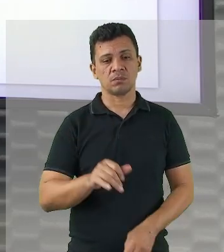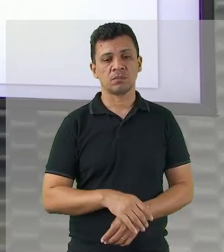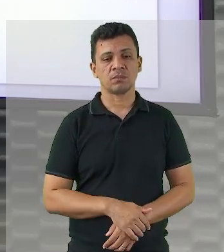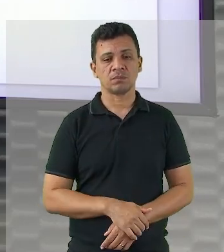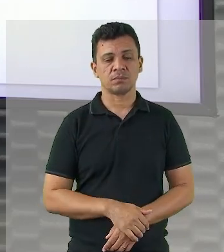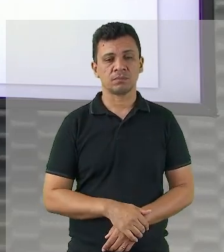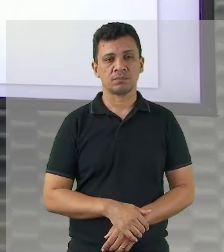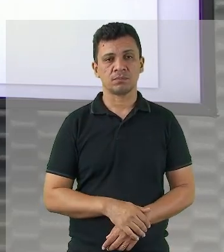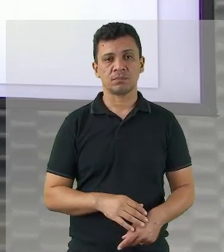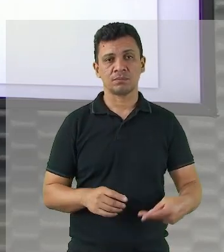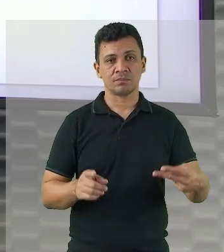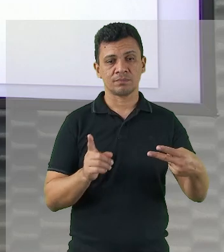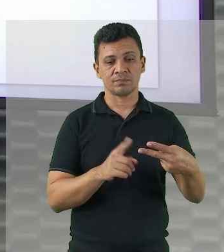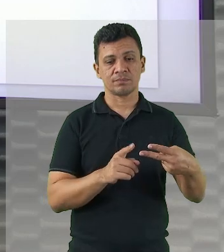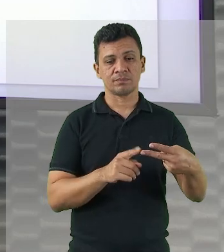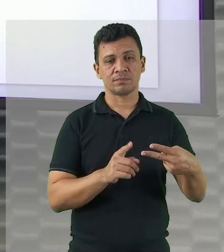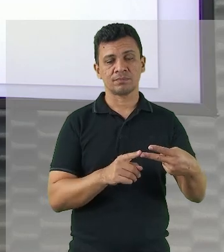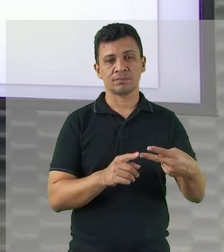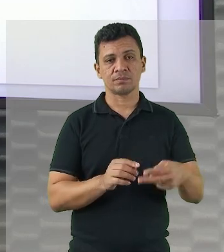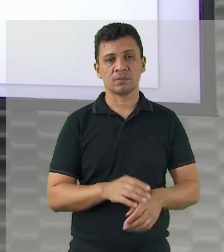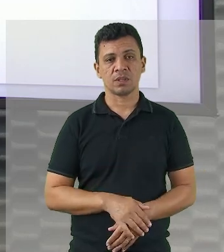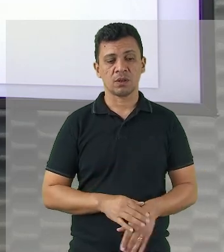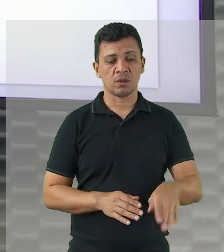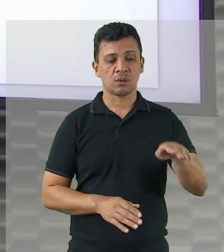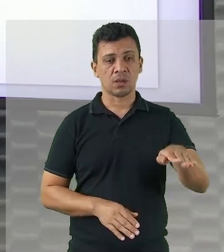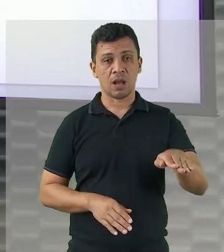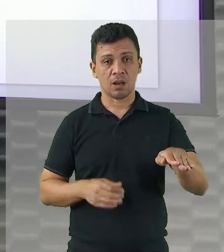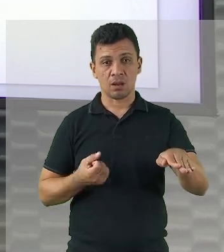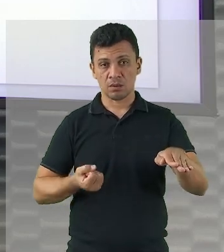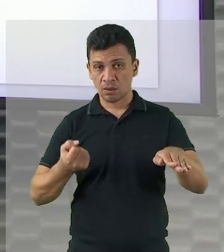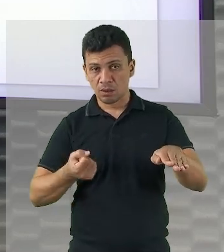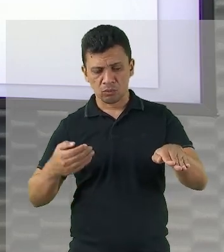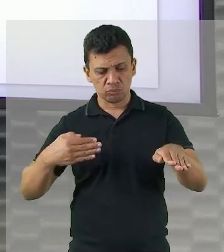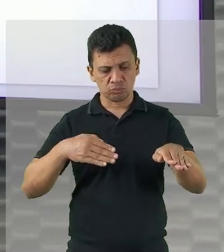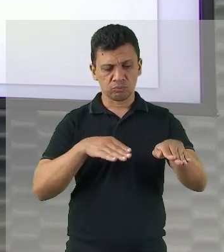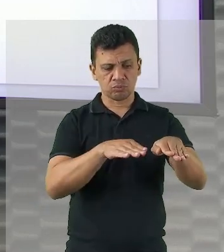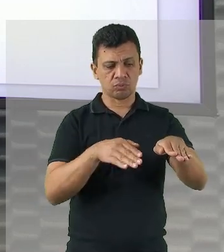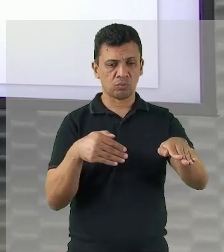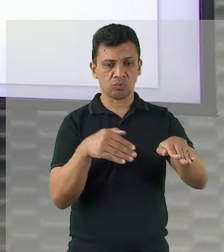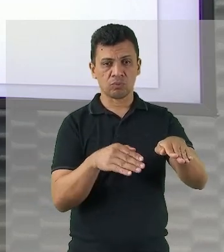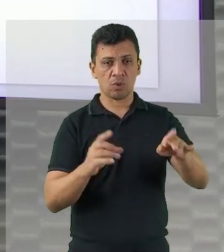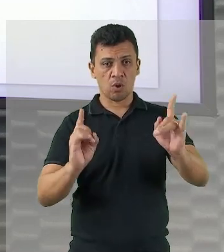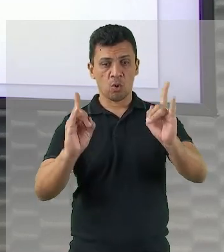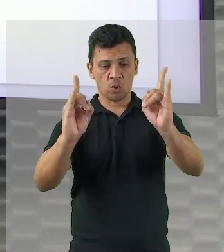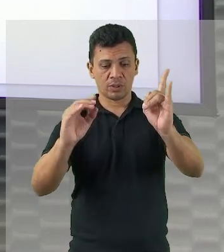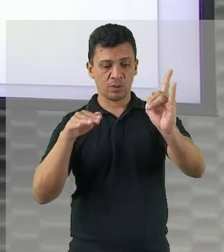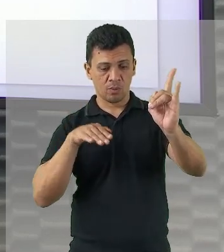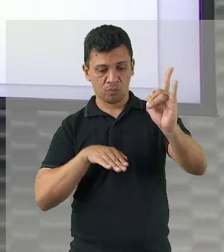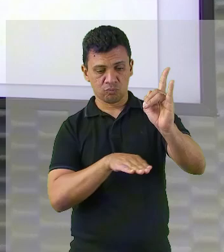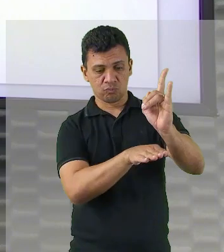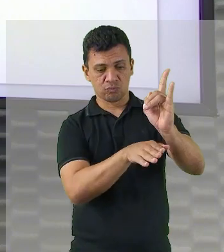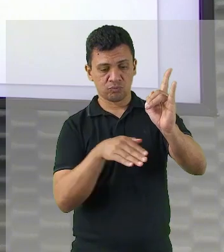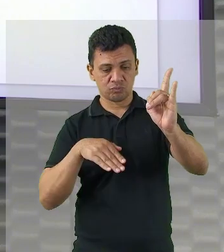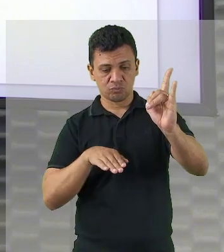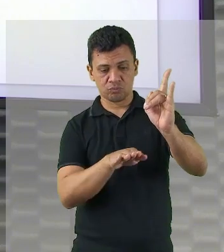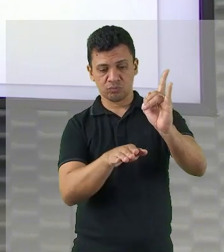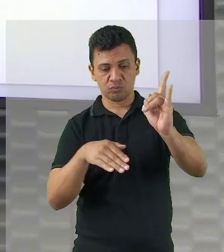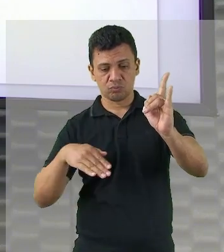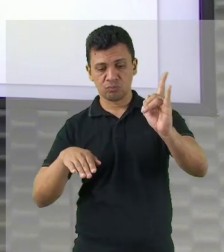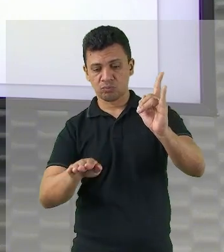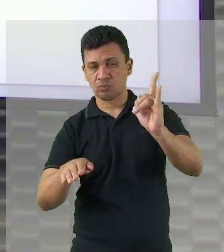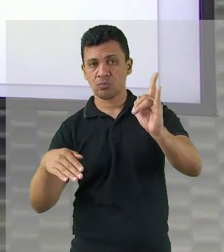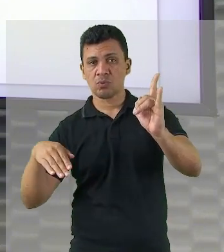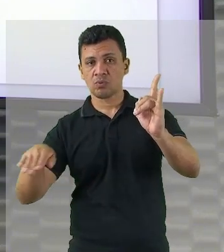is under the hotel. O estacionamento fica abaixo do hotel. Quer dizer, é aquele